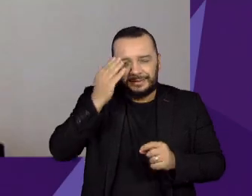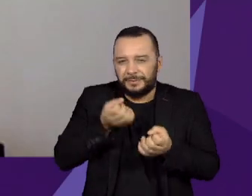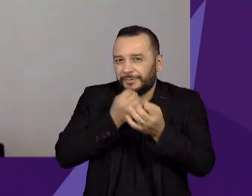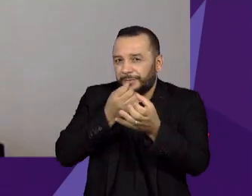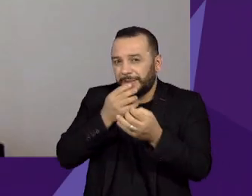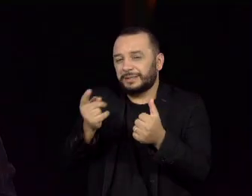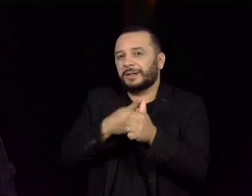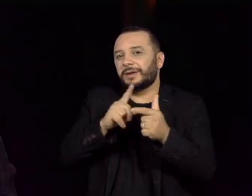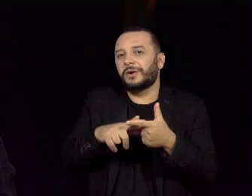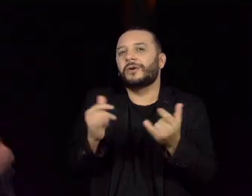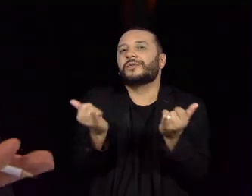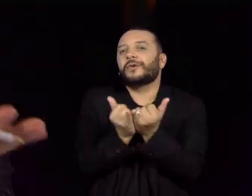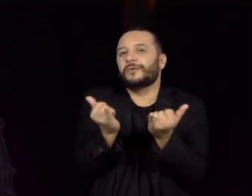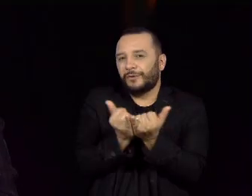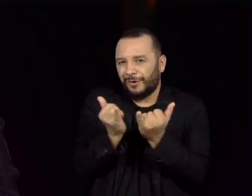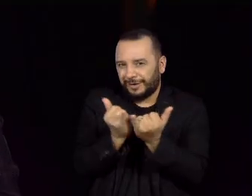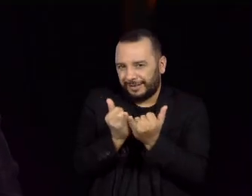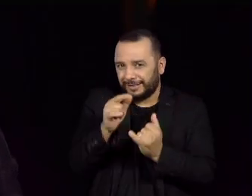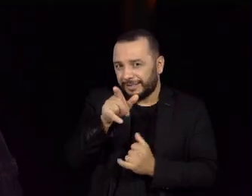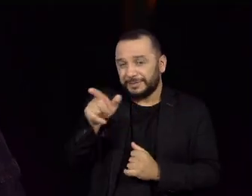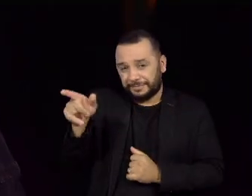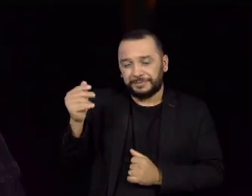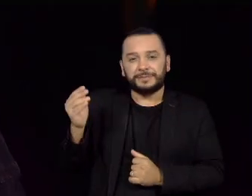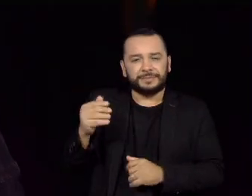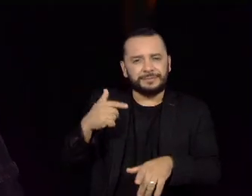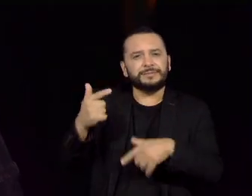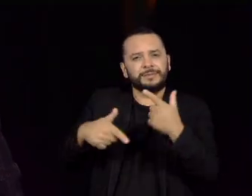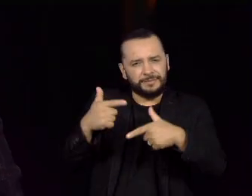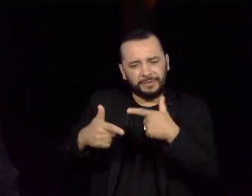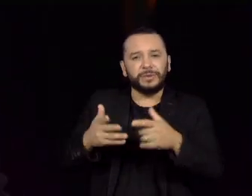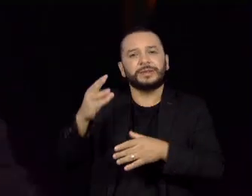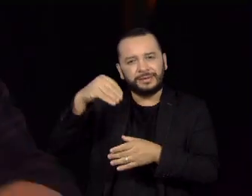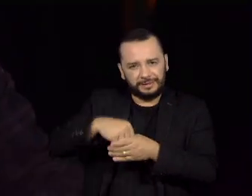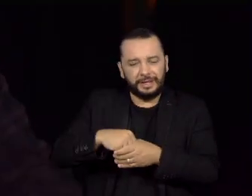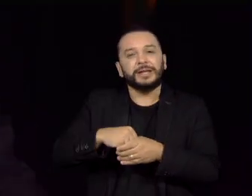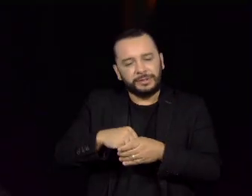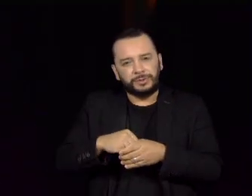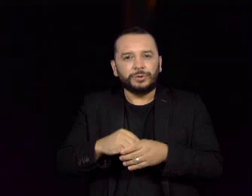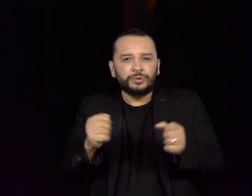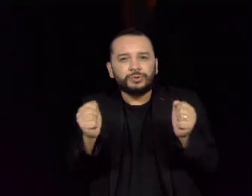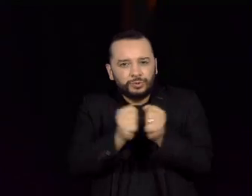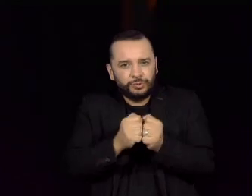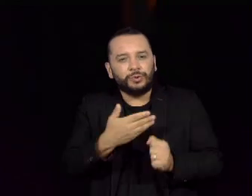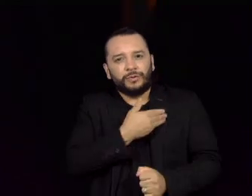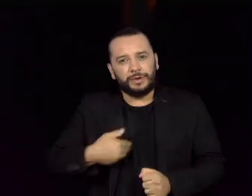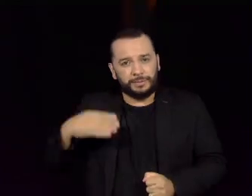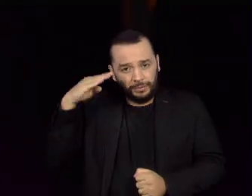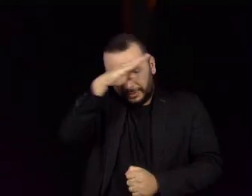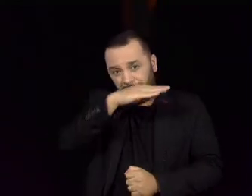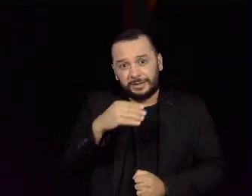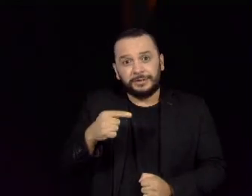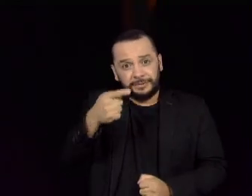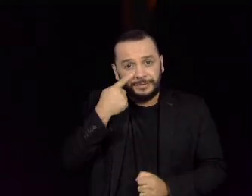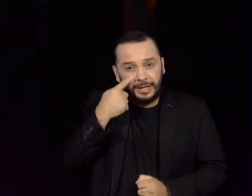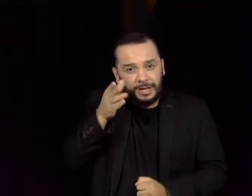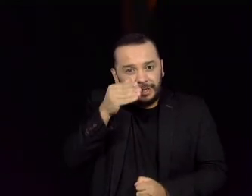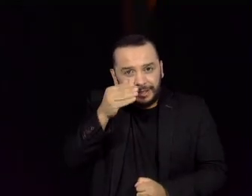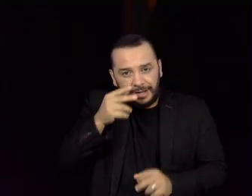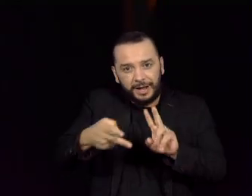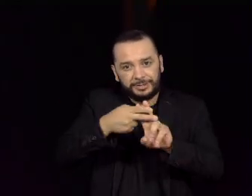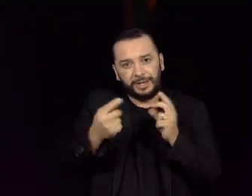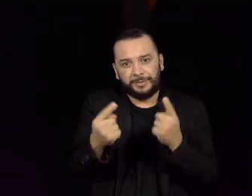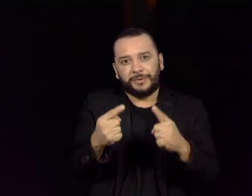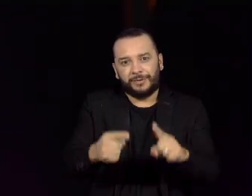aquelas fofocas, né, que só quem esteve dentro do governo conhece. Vem futricar bastidores do poder aqui com a